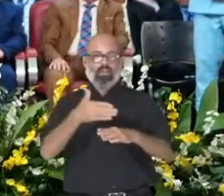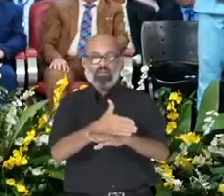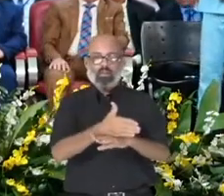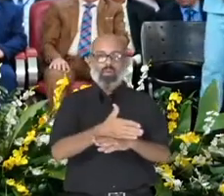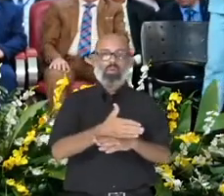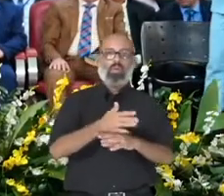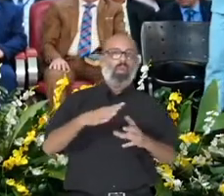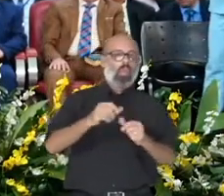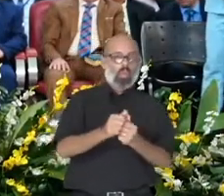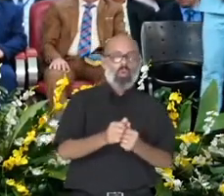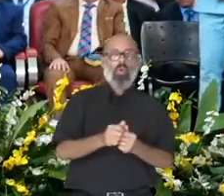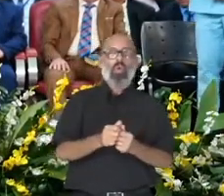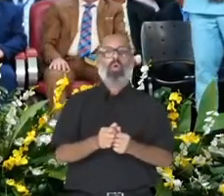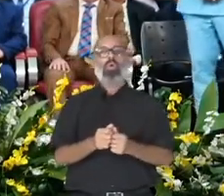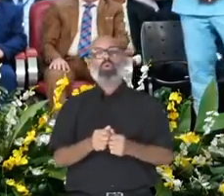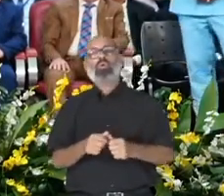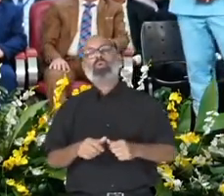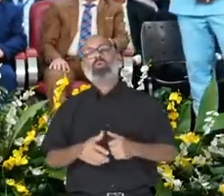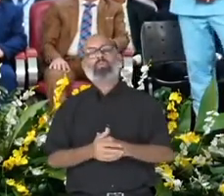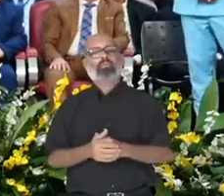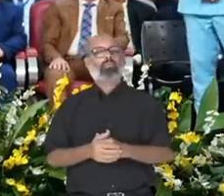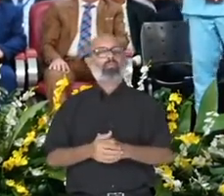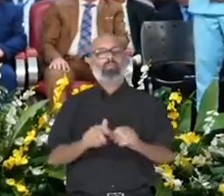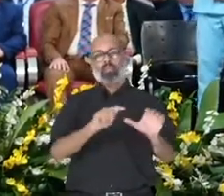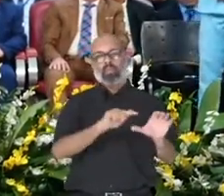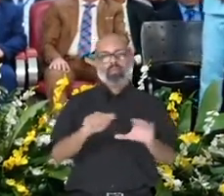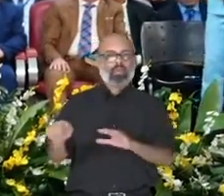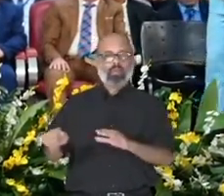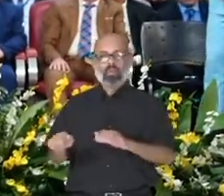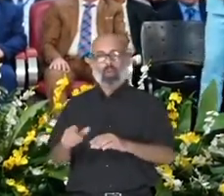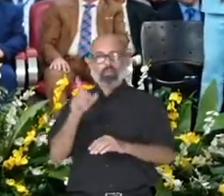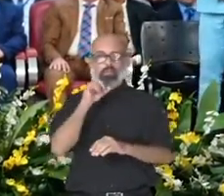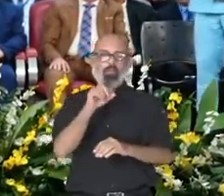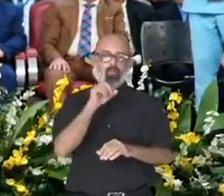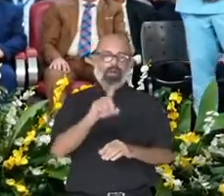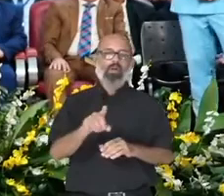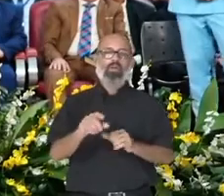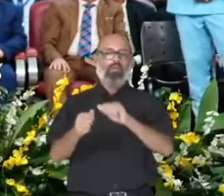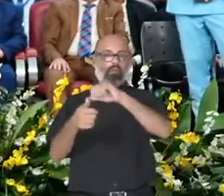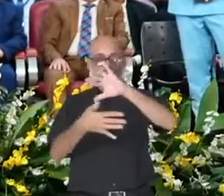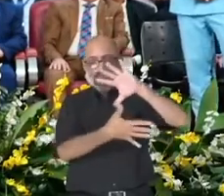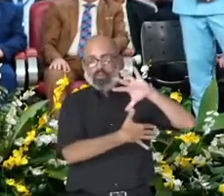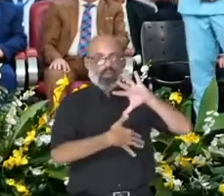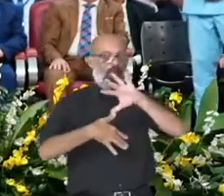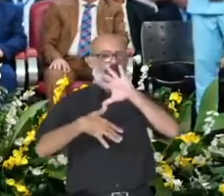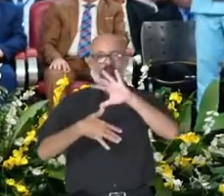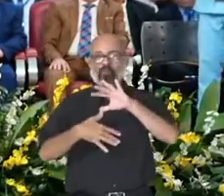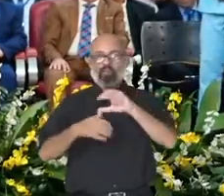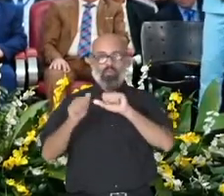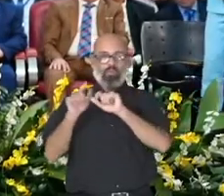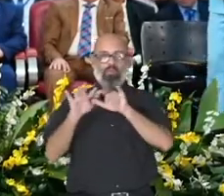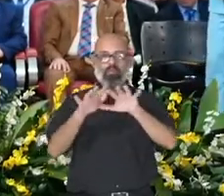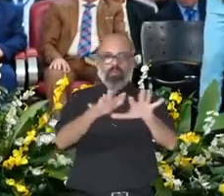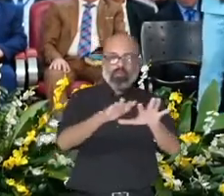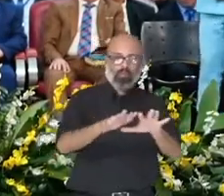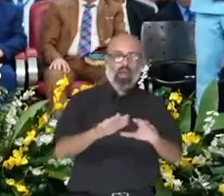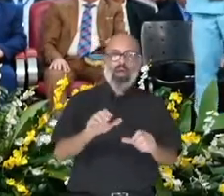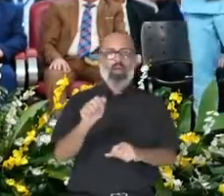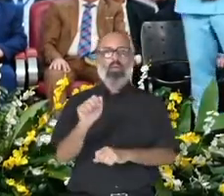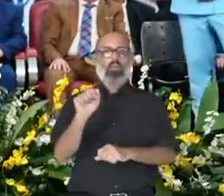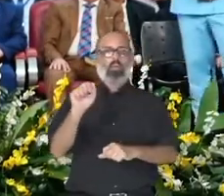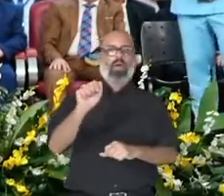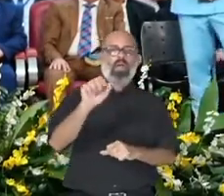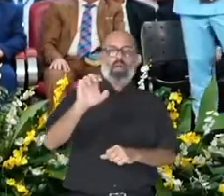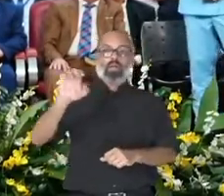fazendo de tudo para segurar a nação de Israel. Essa semana, os Estados Unidos da América, quase todas as universidades foram tomadas por manifestantes de